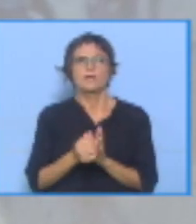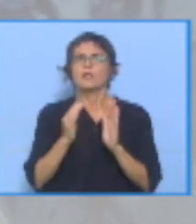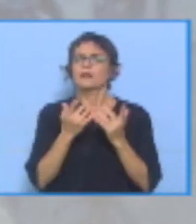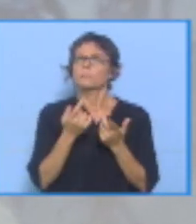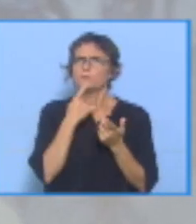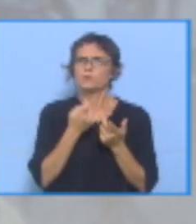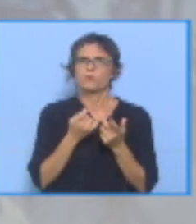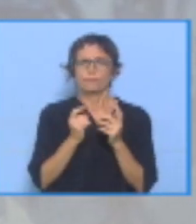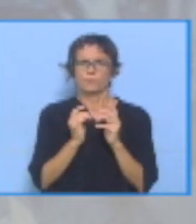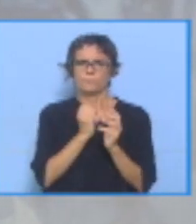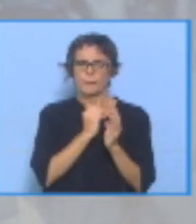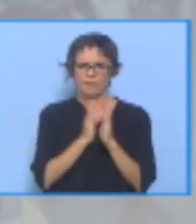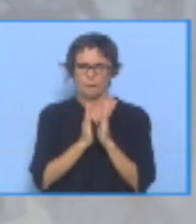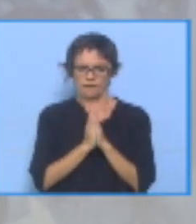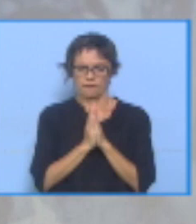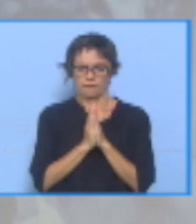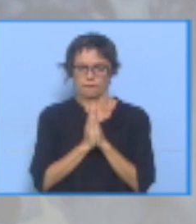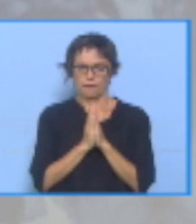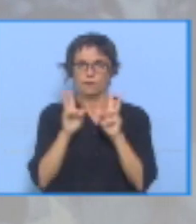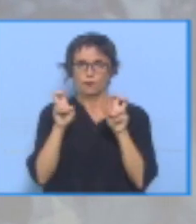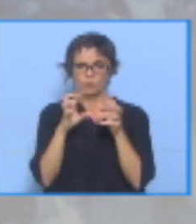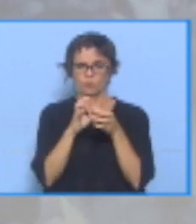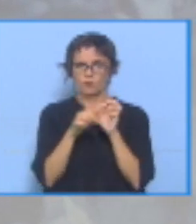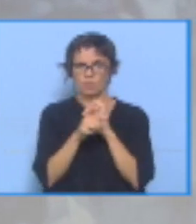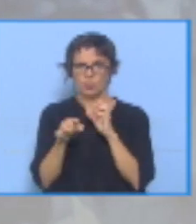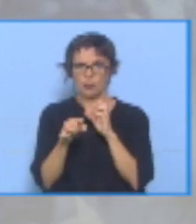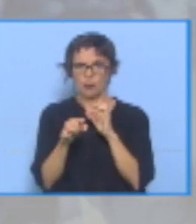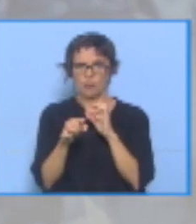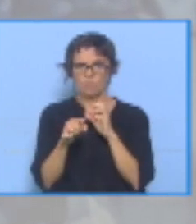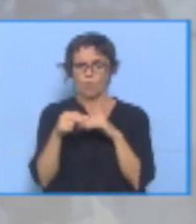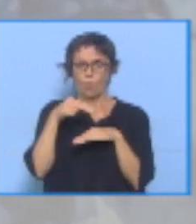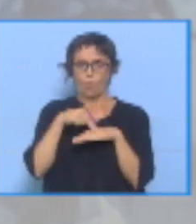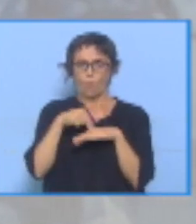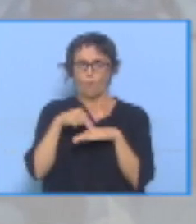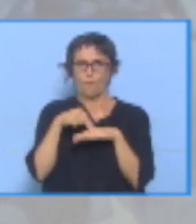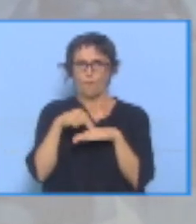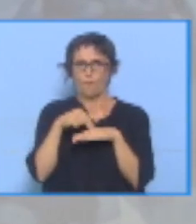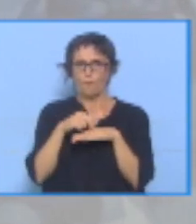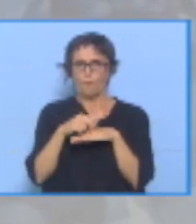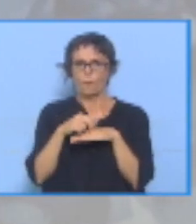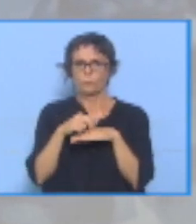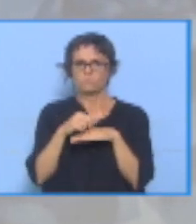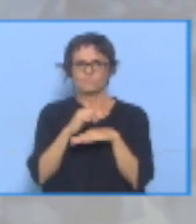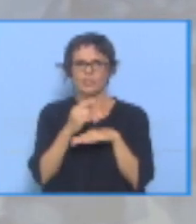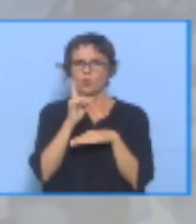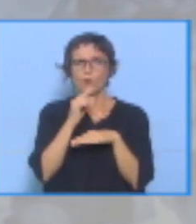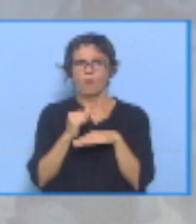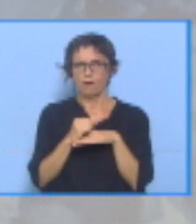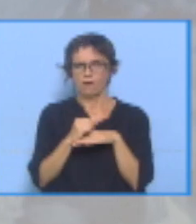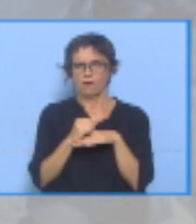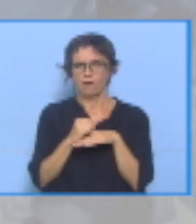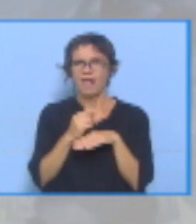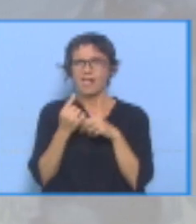que assumir um posicionamento mais próximo desta gente, tantas vezes também